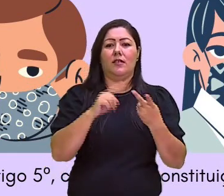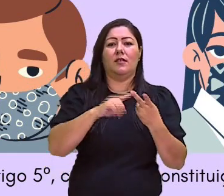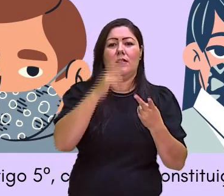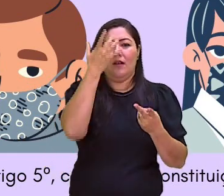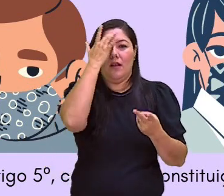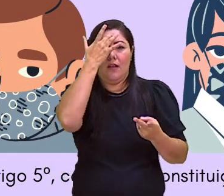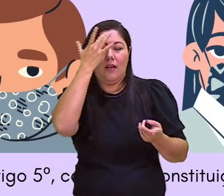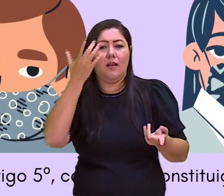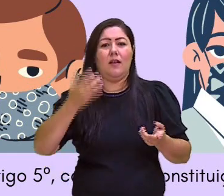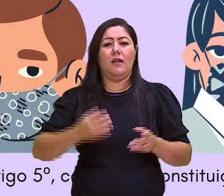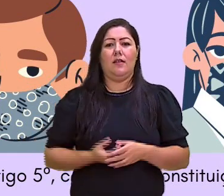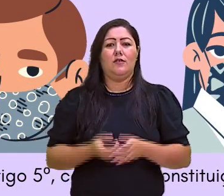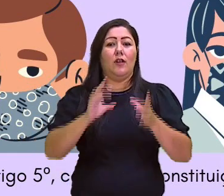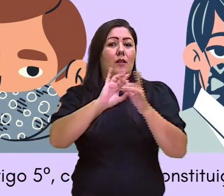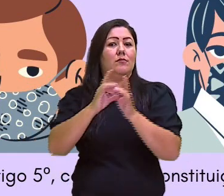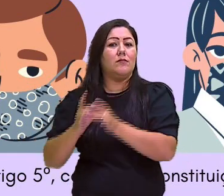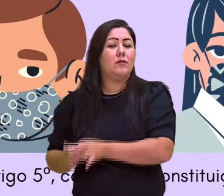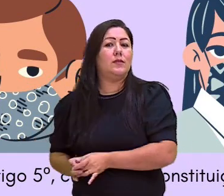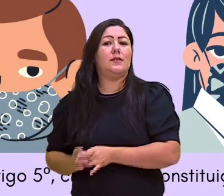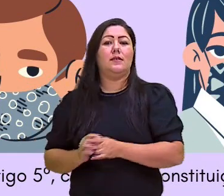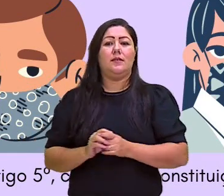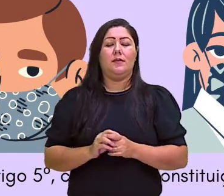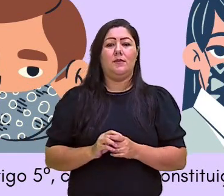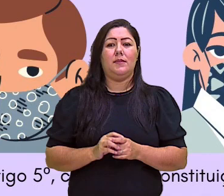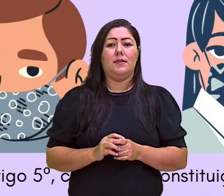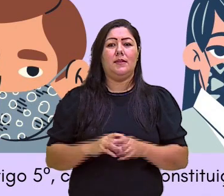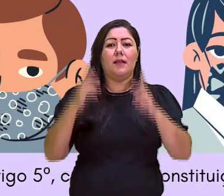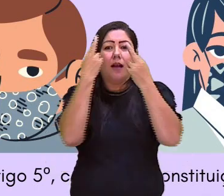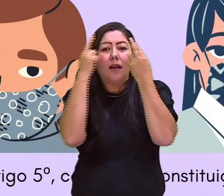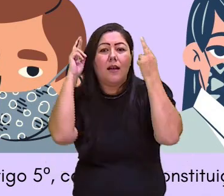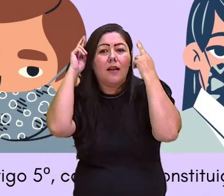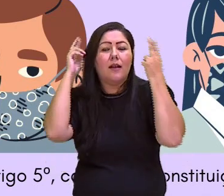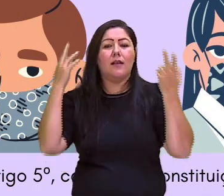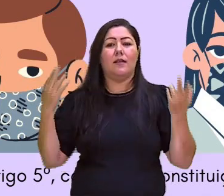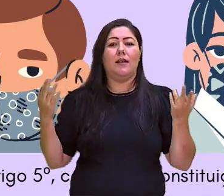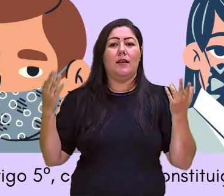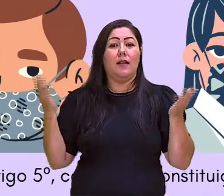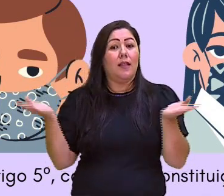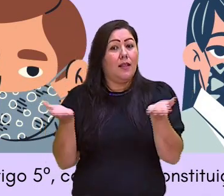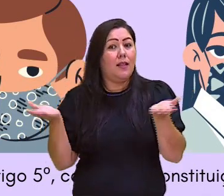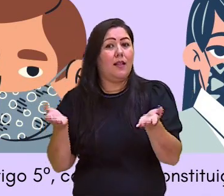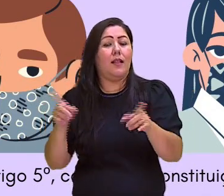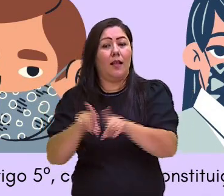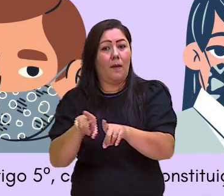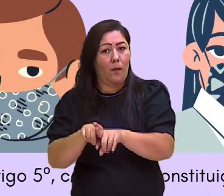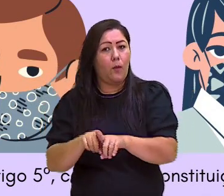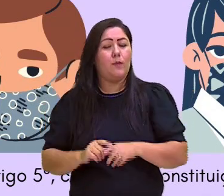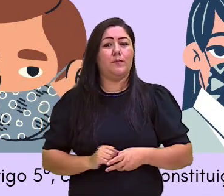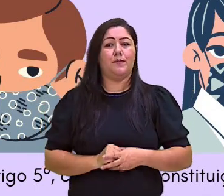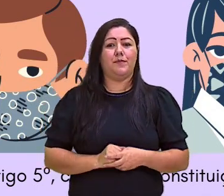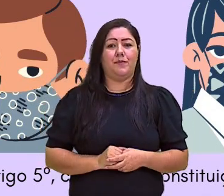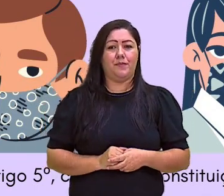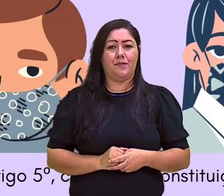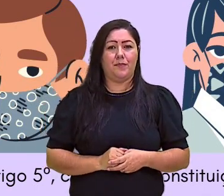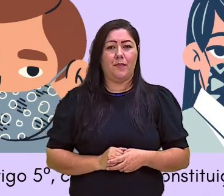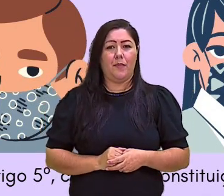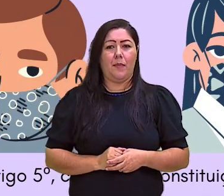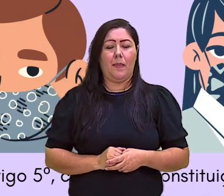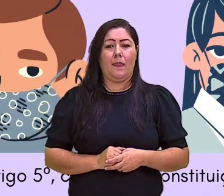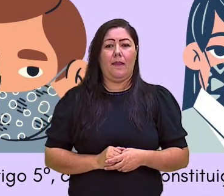da Grécia e as modernas, para compreendermos as lutas dos seres humanos na